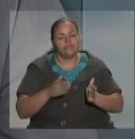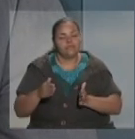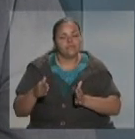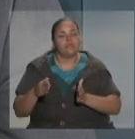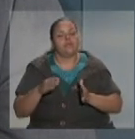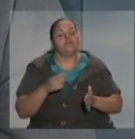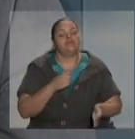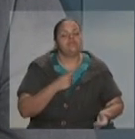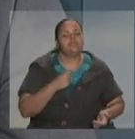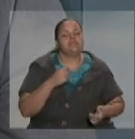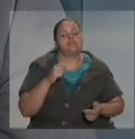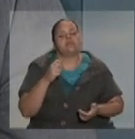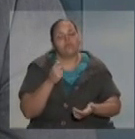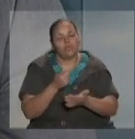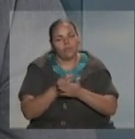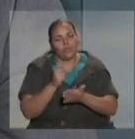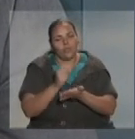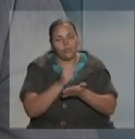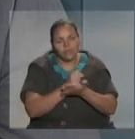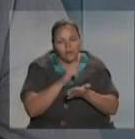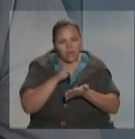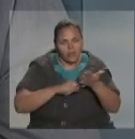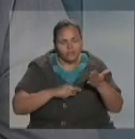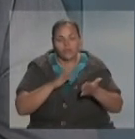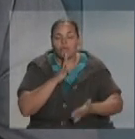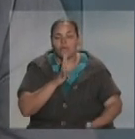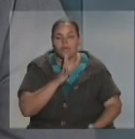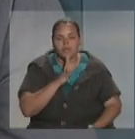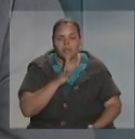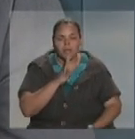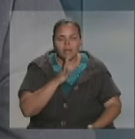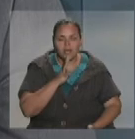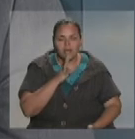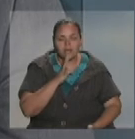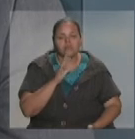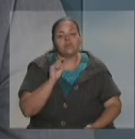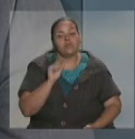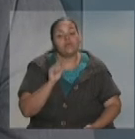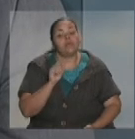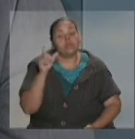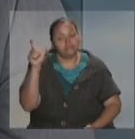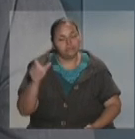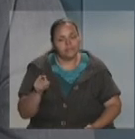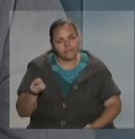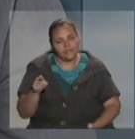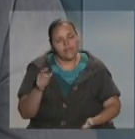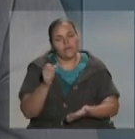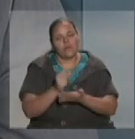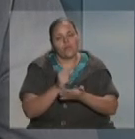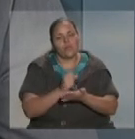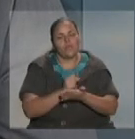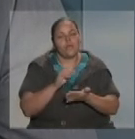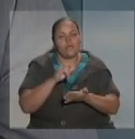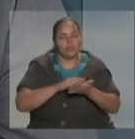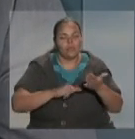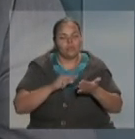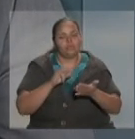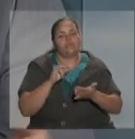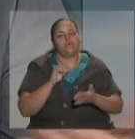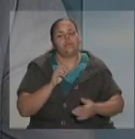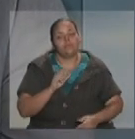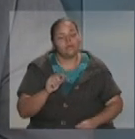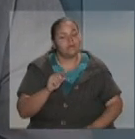dos procedimentos de aquisição, de contratação, eles conheçam cada vez mais o objeto que vai ser contratado para que não